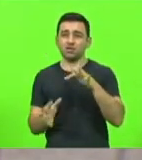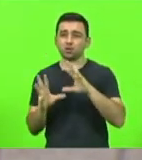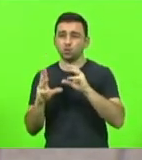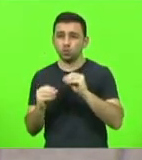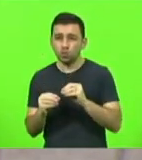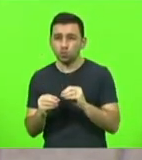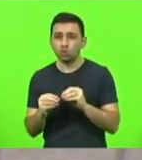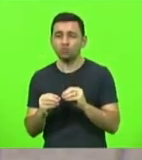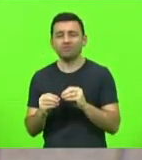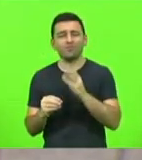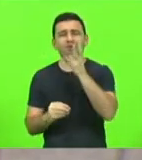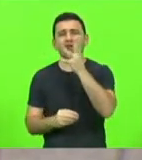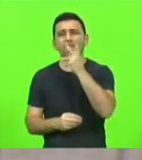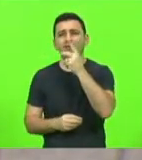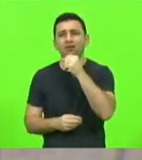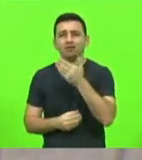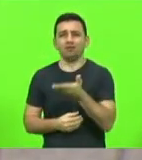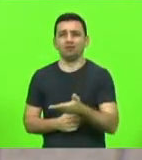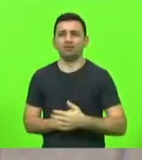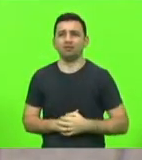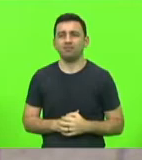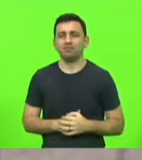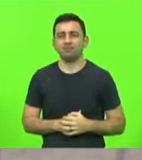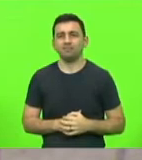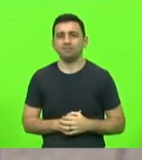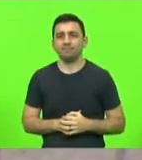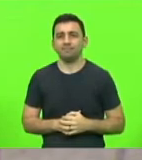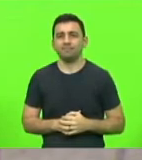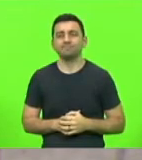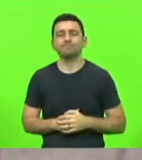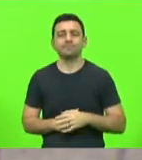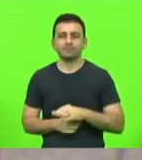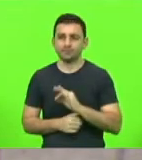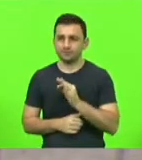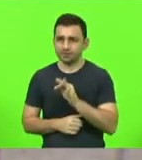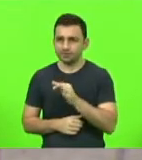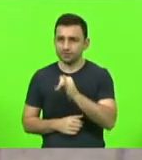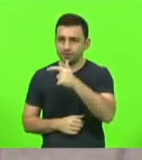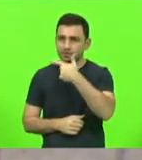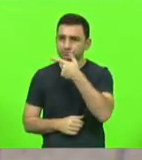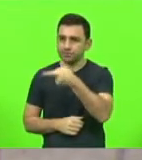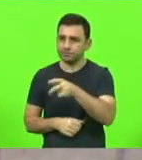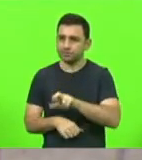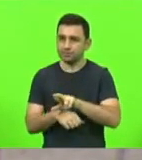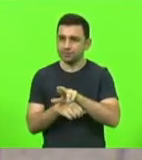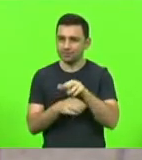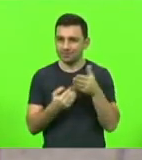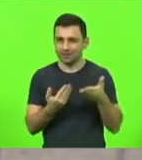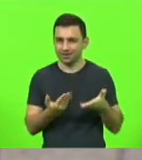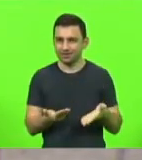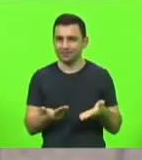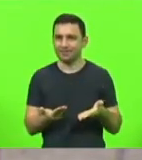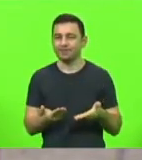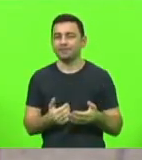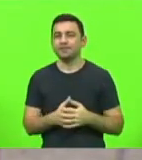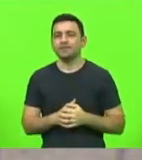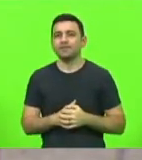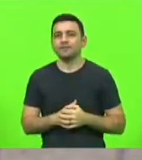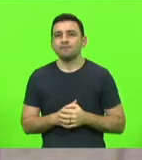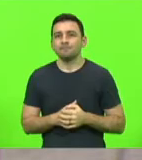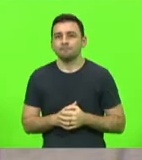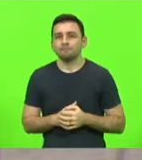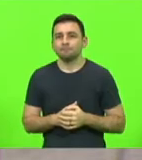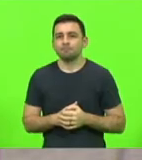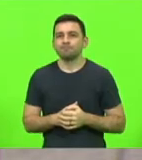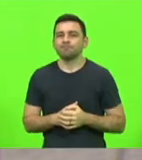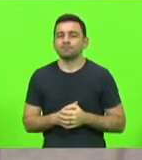Tenha certeza, deputado Gerri, deputado que representa muito bem a região do Alto Vale. E